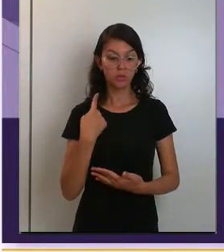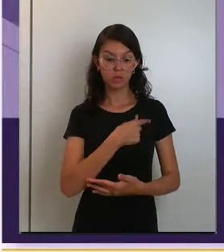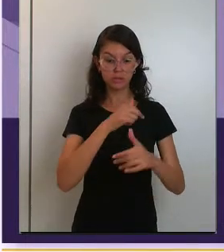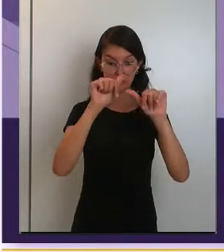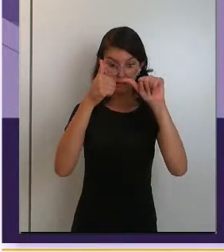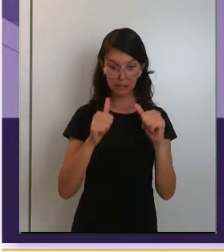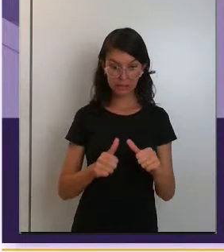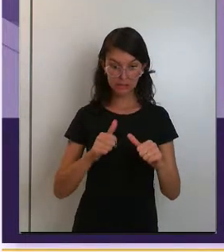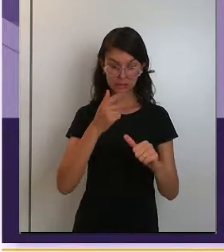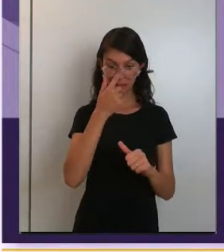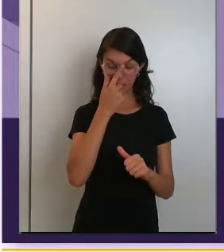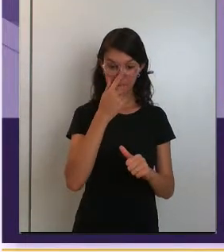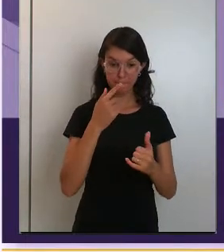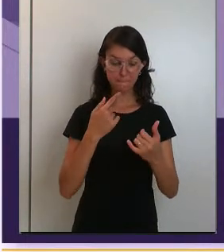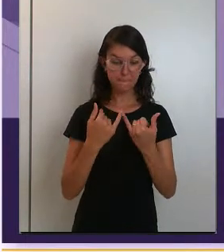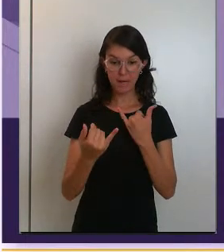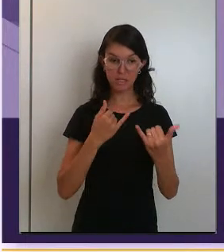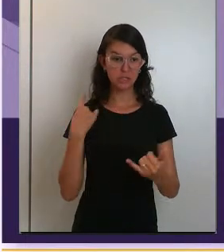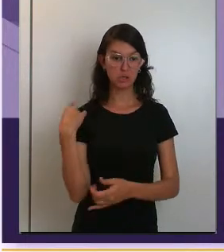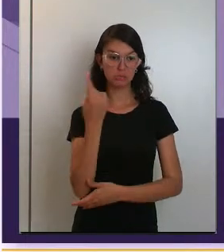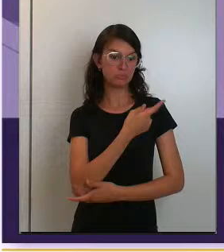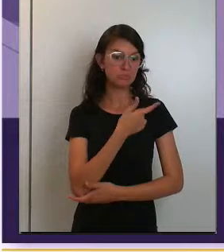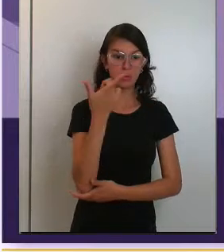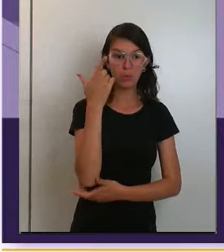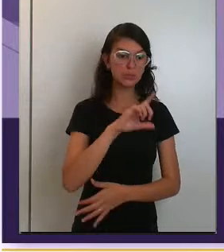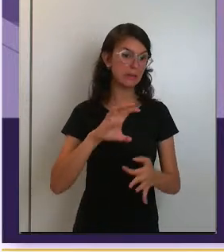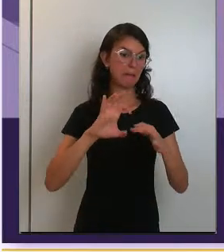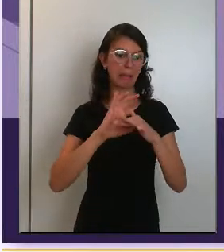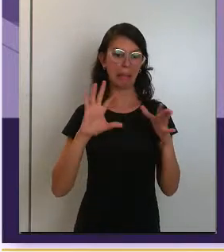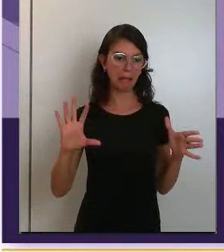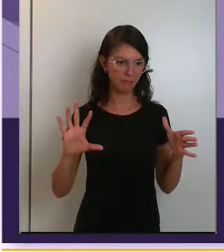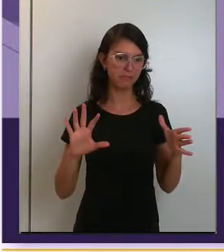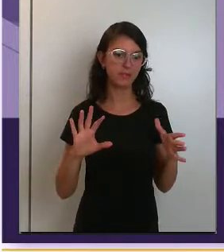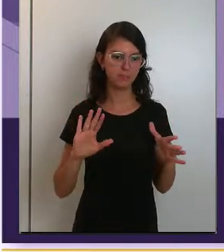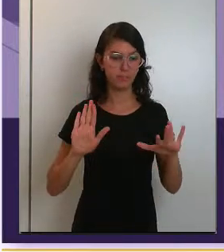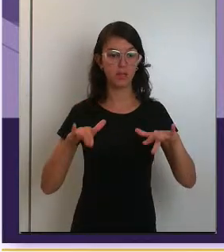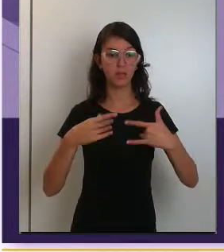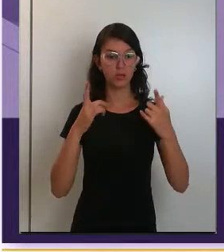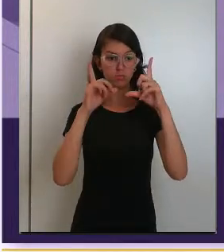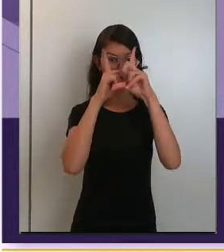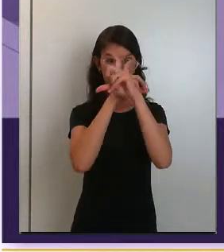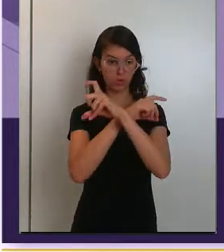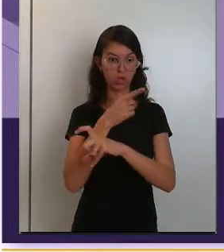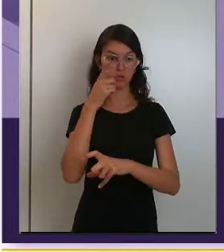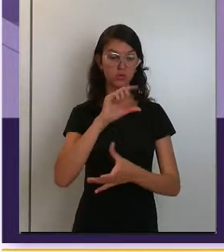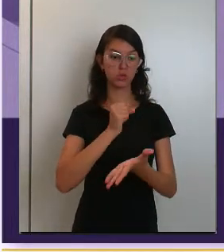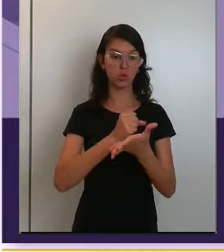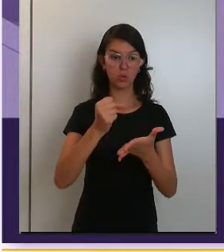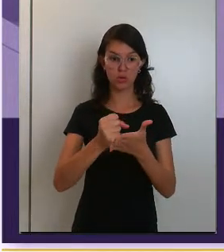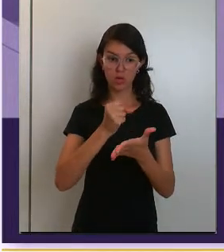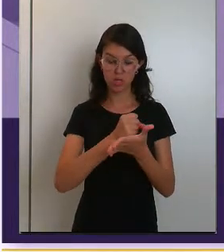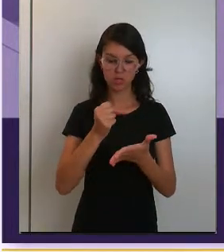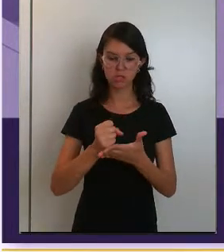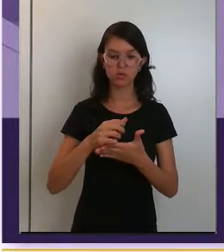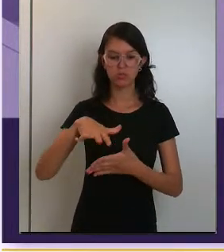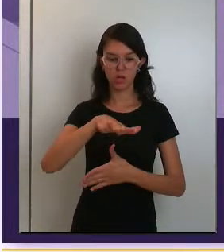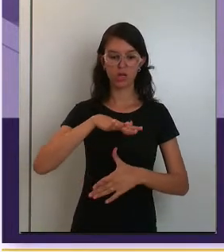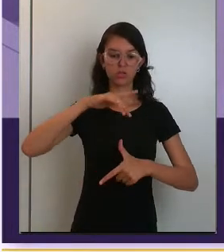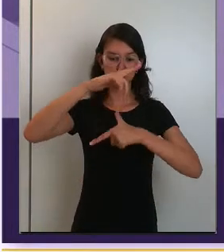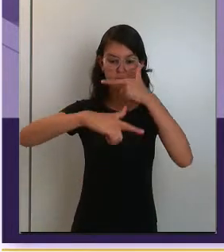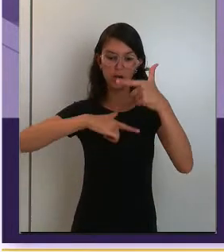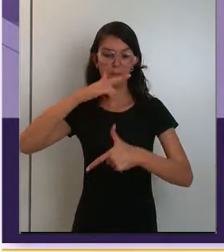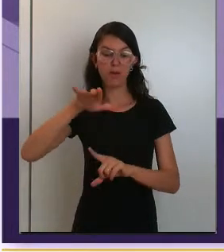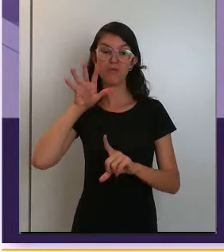dá é que esse é um círculo que a gente não consegue escapar. E essa dificuldade de contratação e de ascensão na carreira é algo que